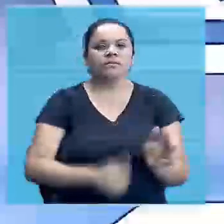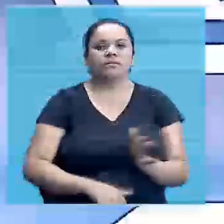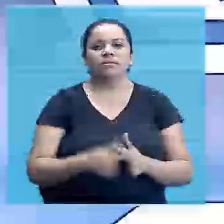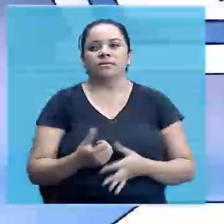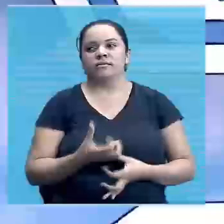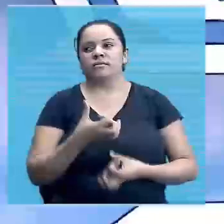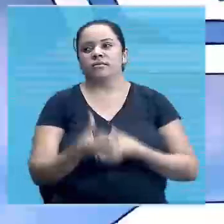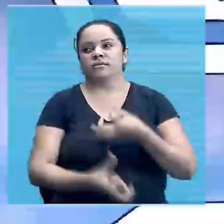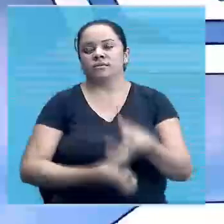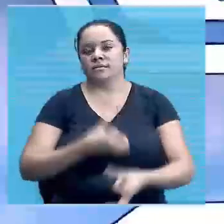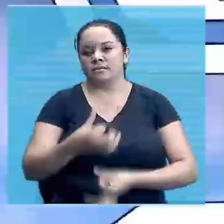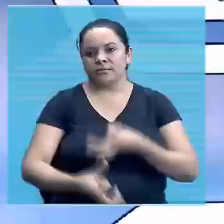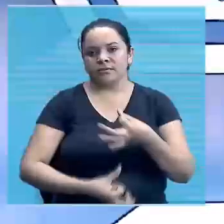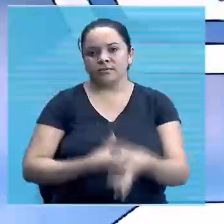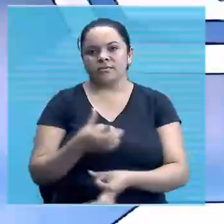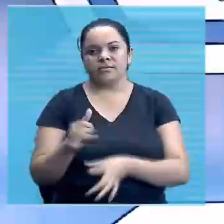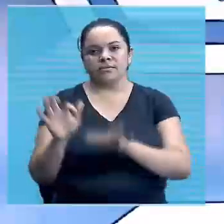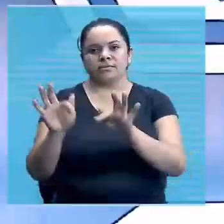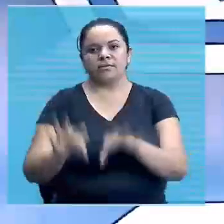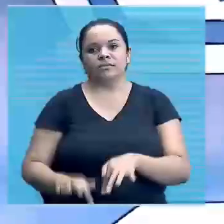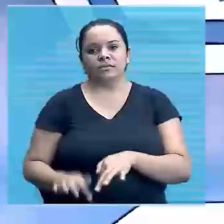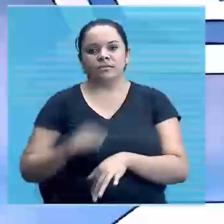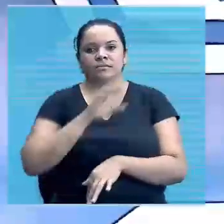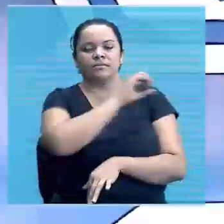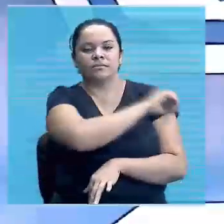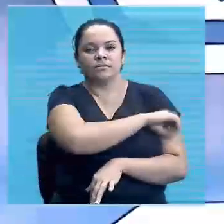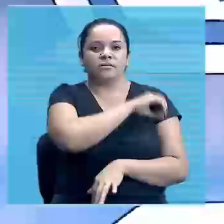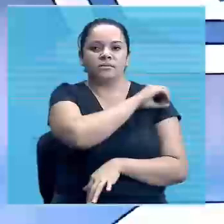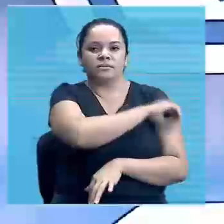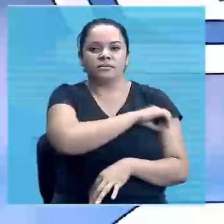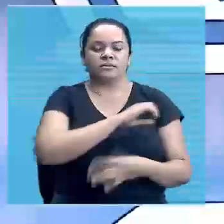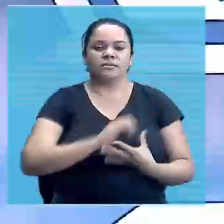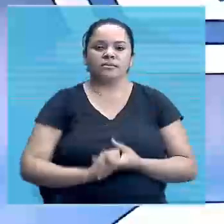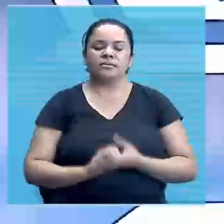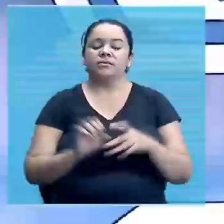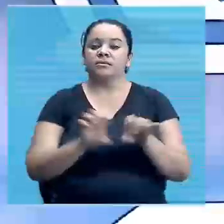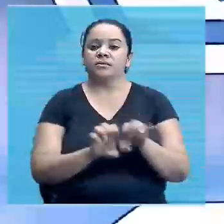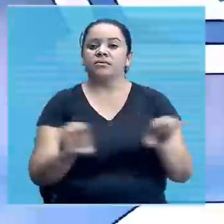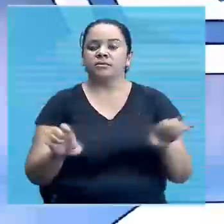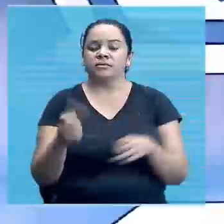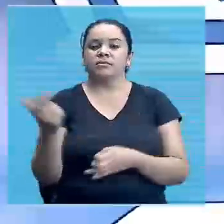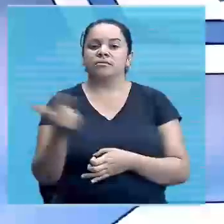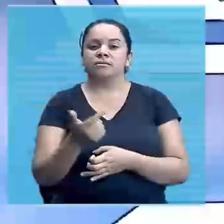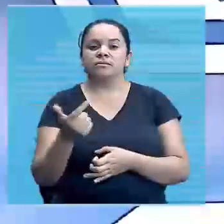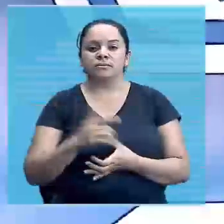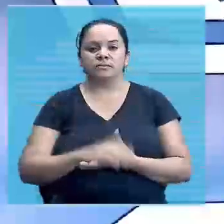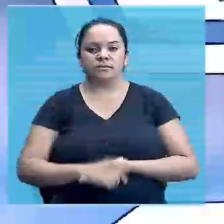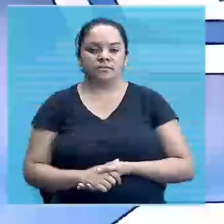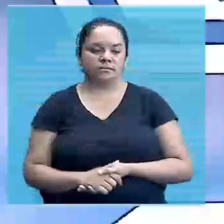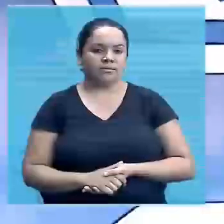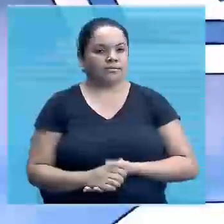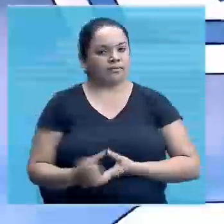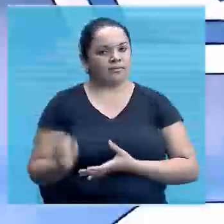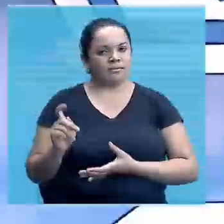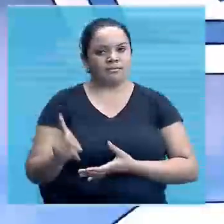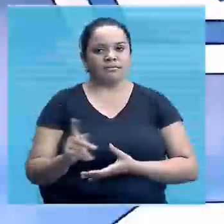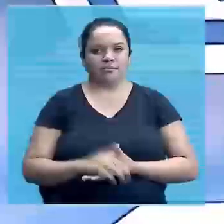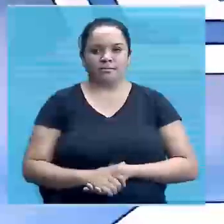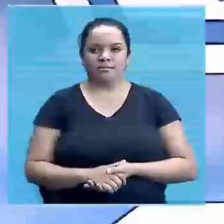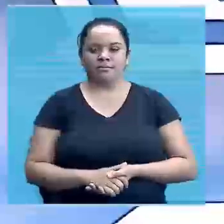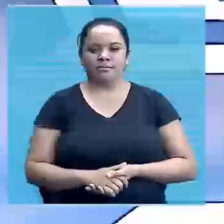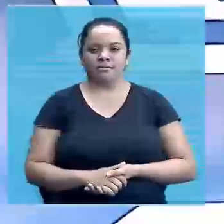essa nossa oficina com a equação do segundo grau. Beleza,